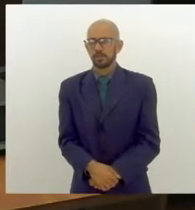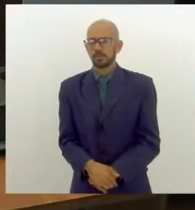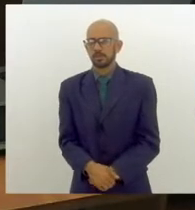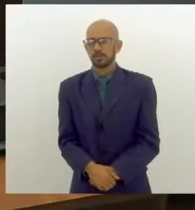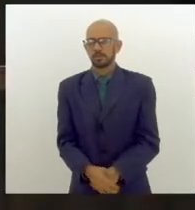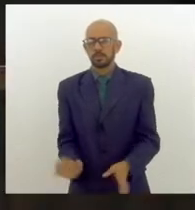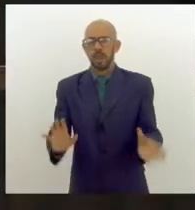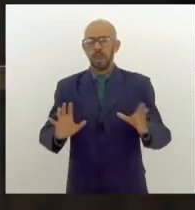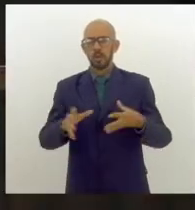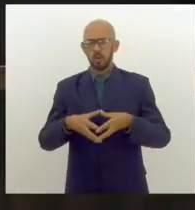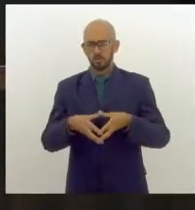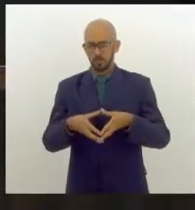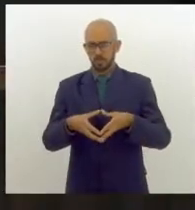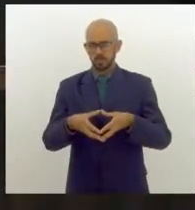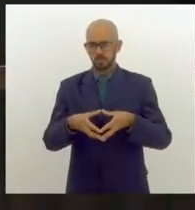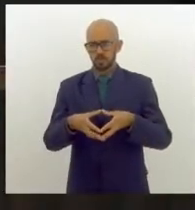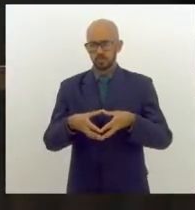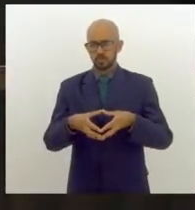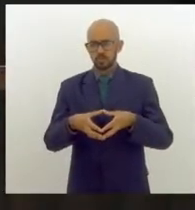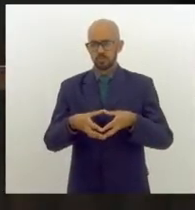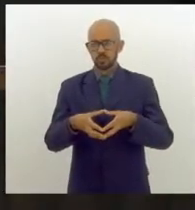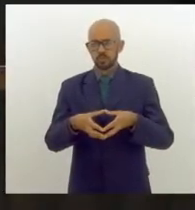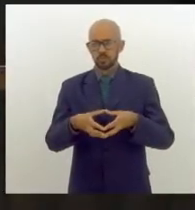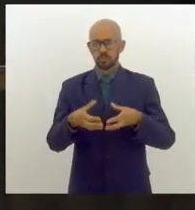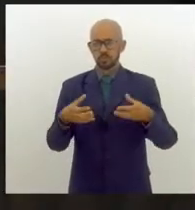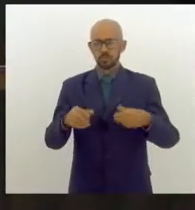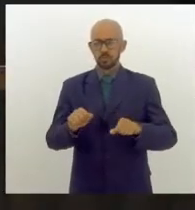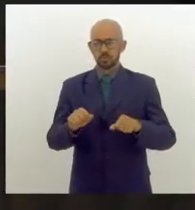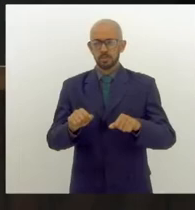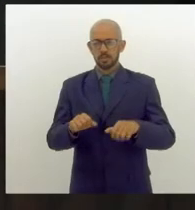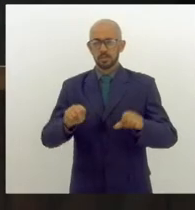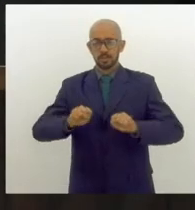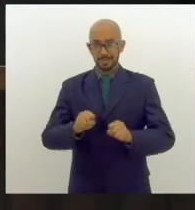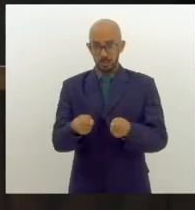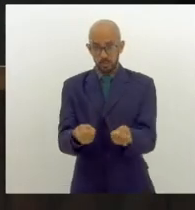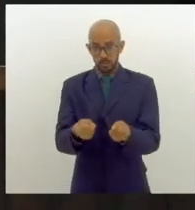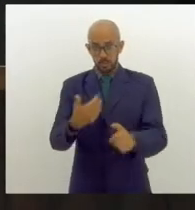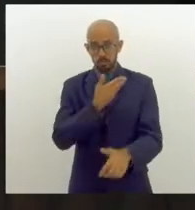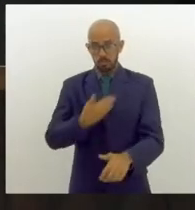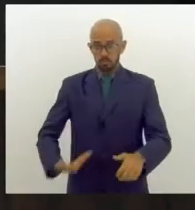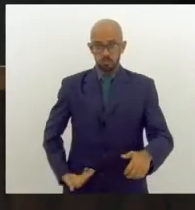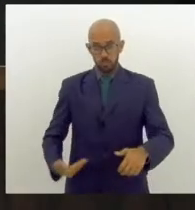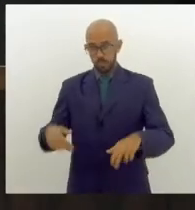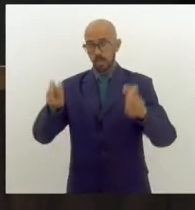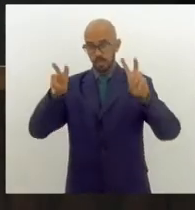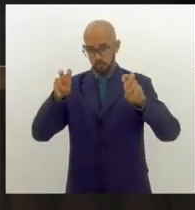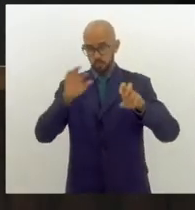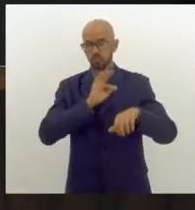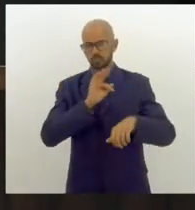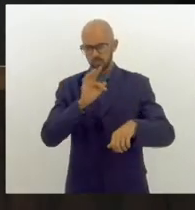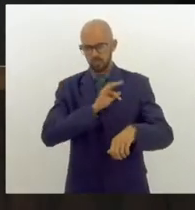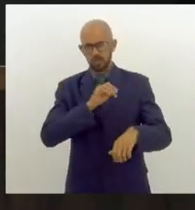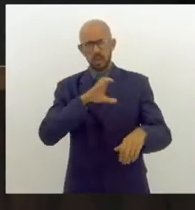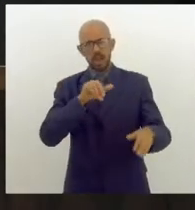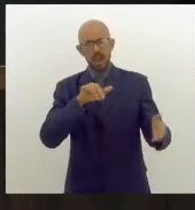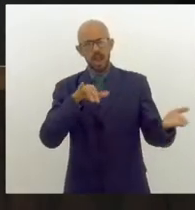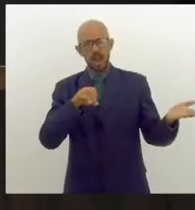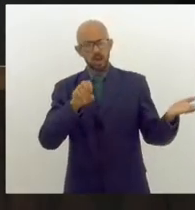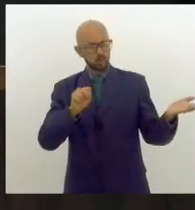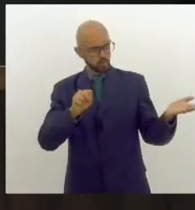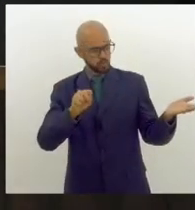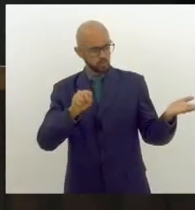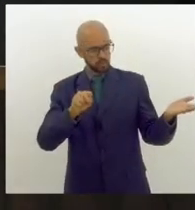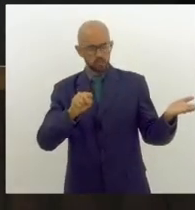Pela Comissão Segurança Pública, Assunto de Polícia, delegado Carlos Augusto.